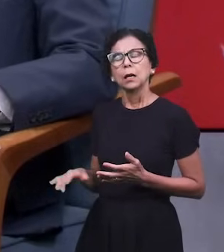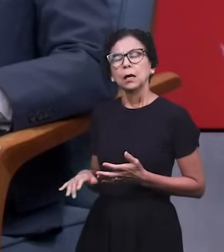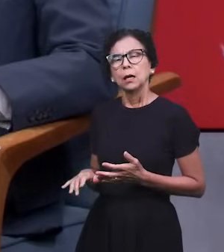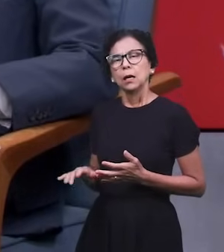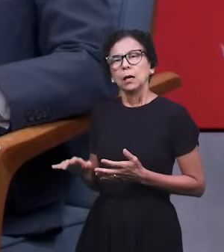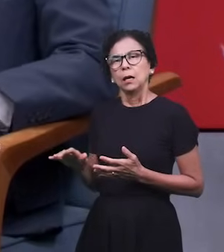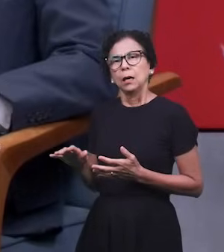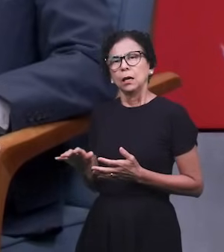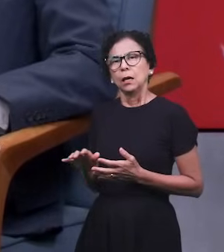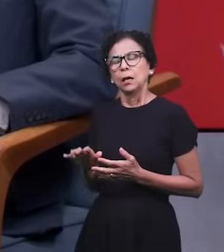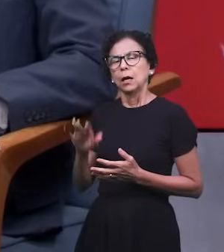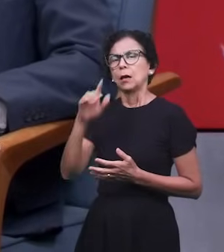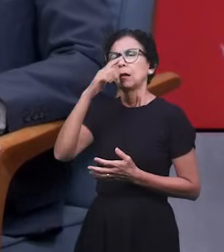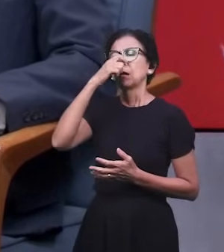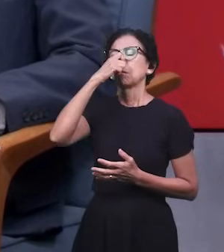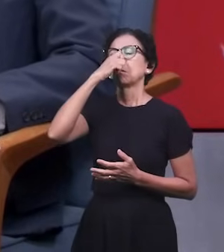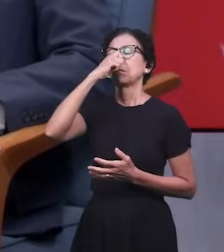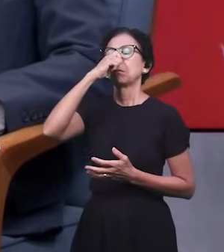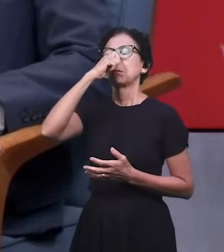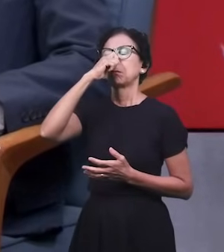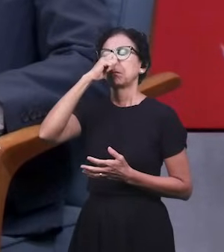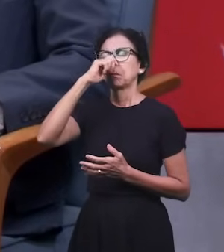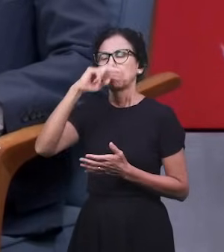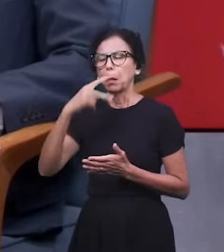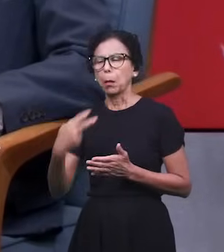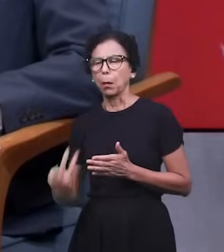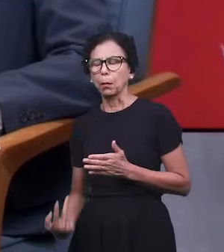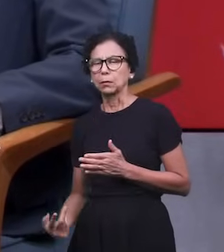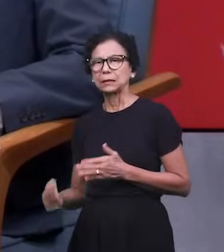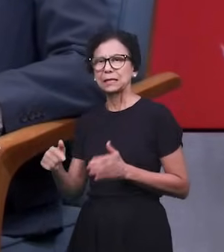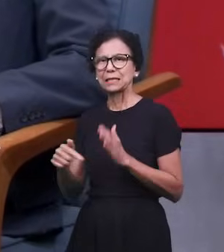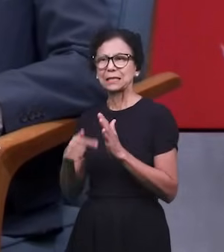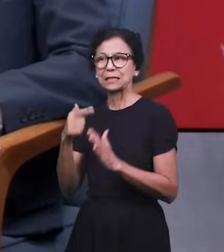tornou normal e limpa.